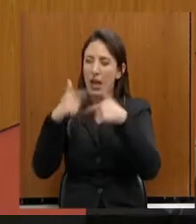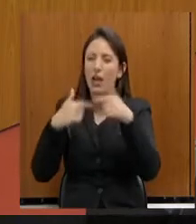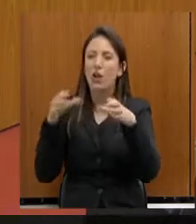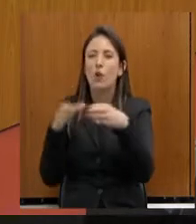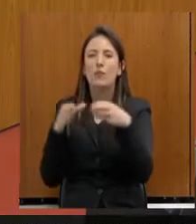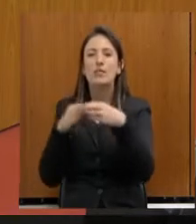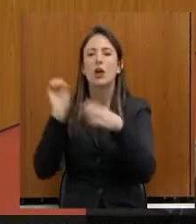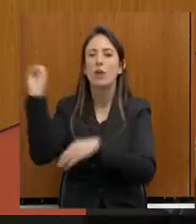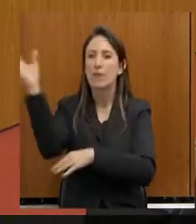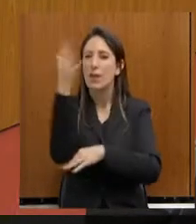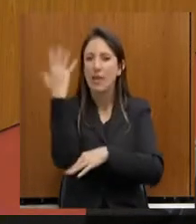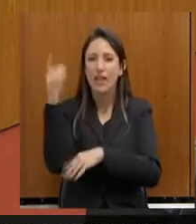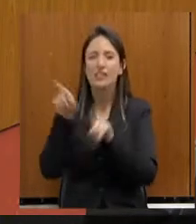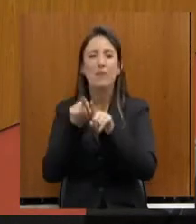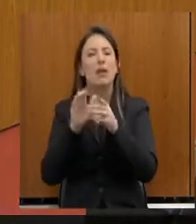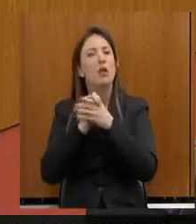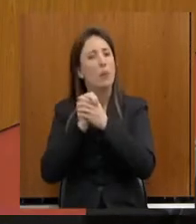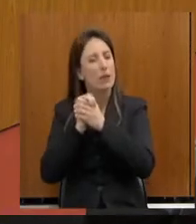cumprimentá-lo